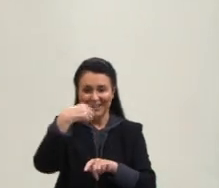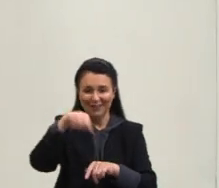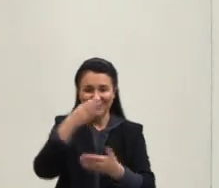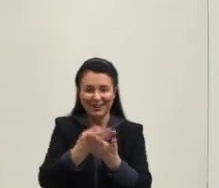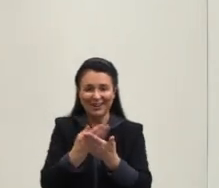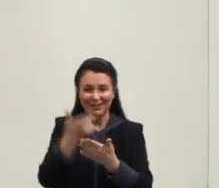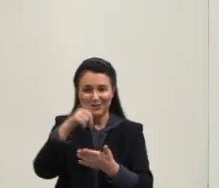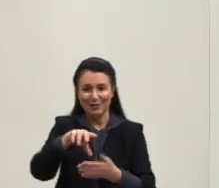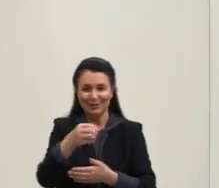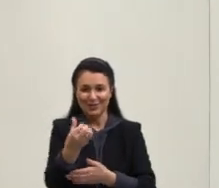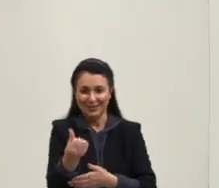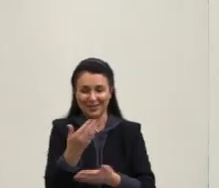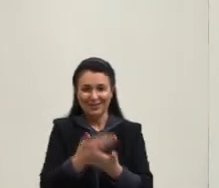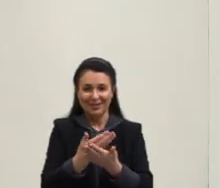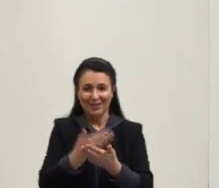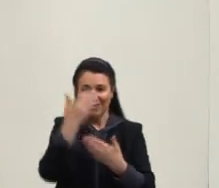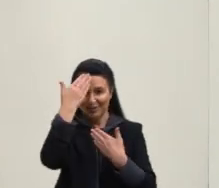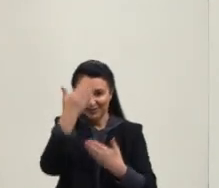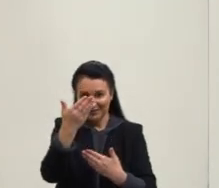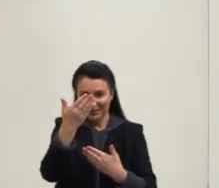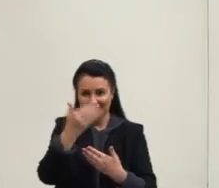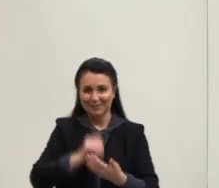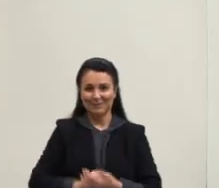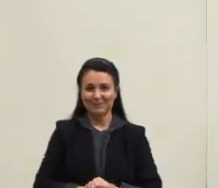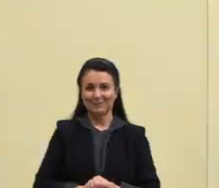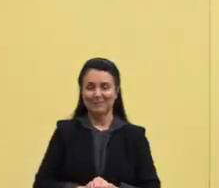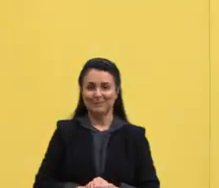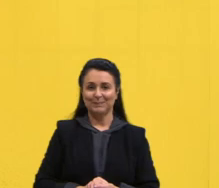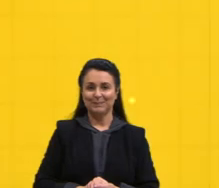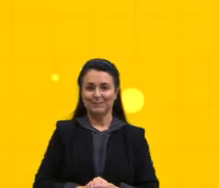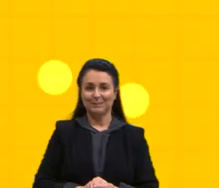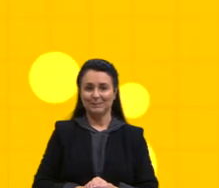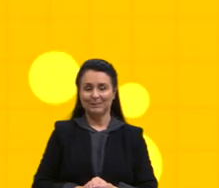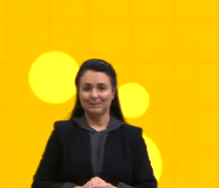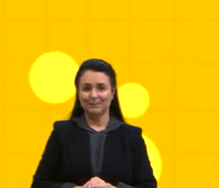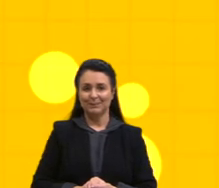na aula 6 obrigada e até logo e